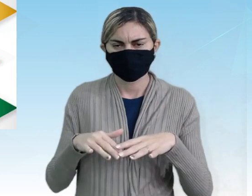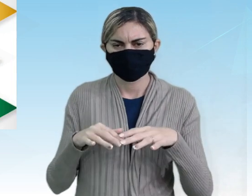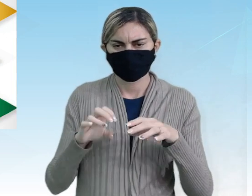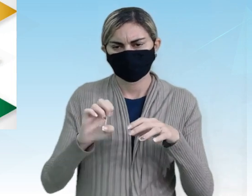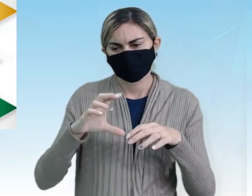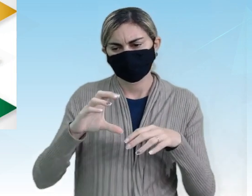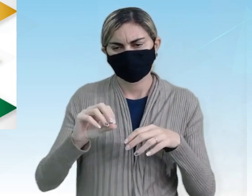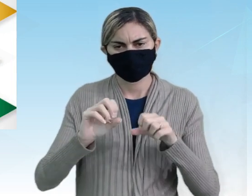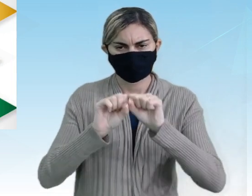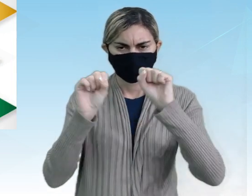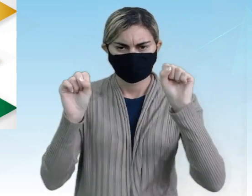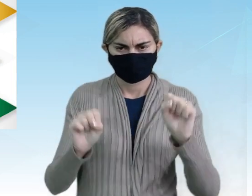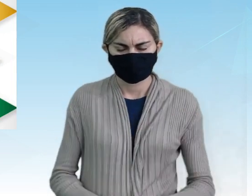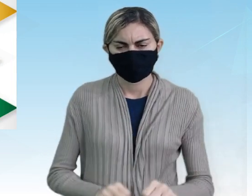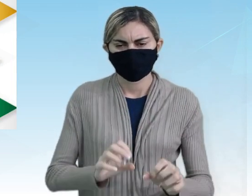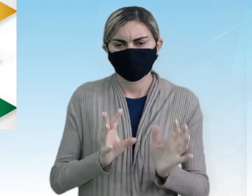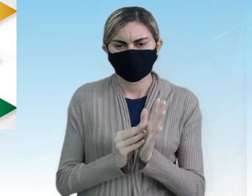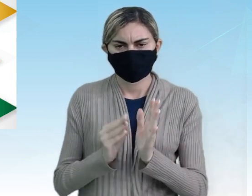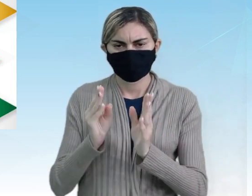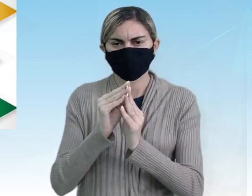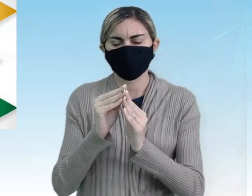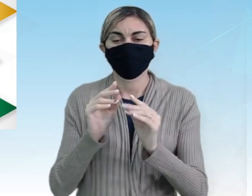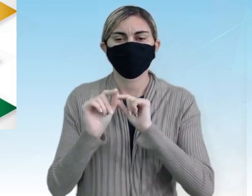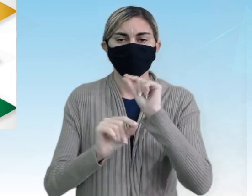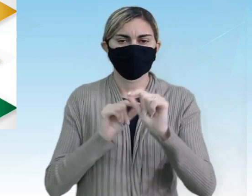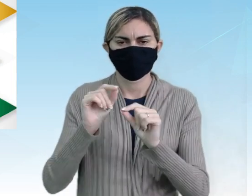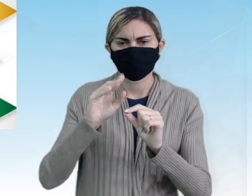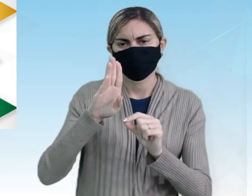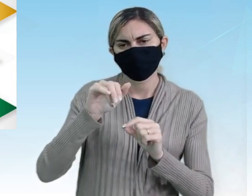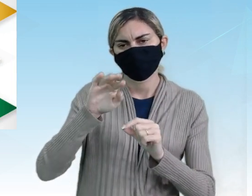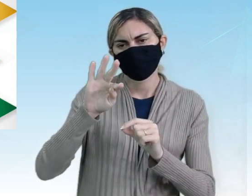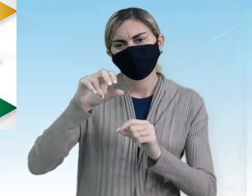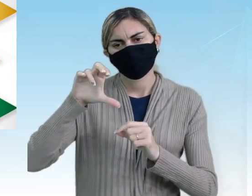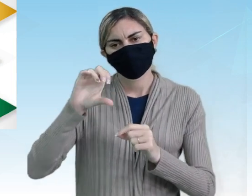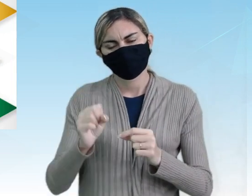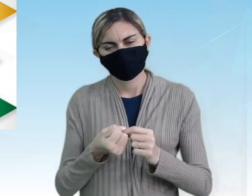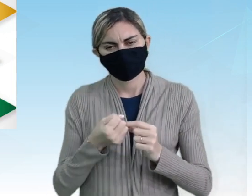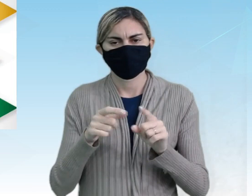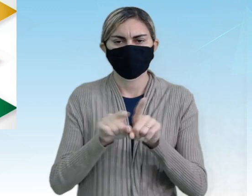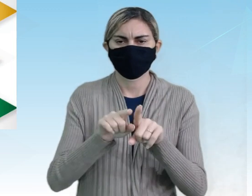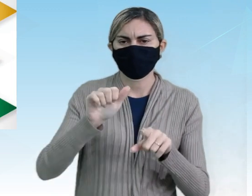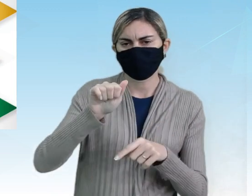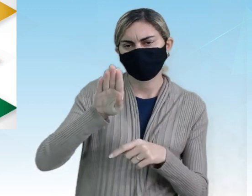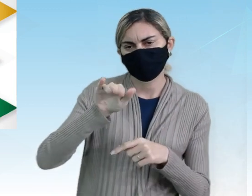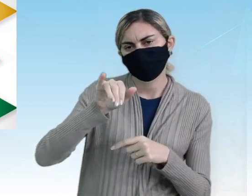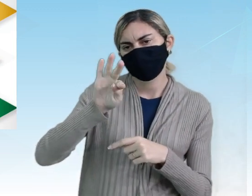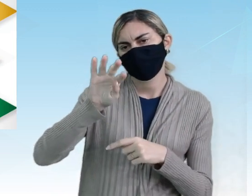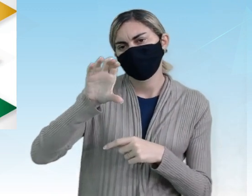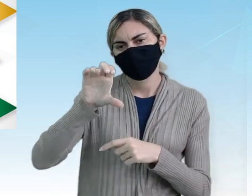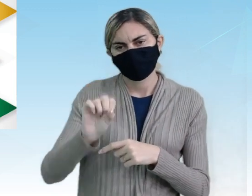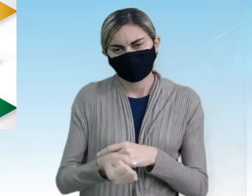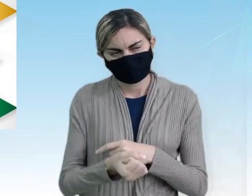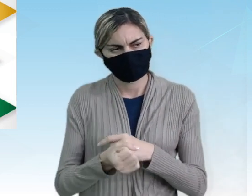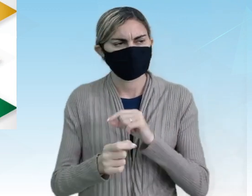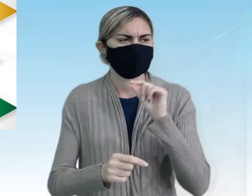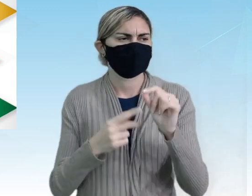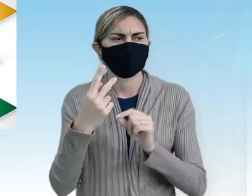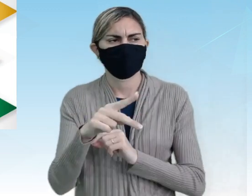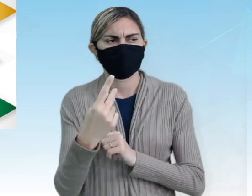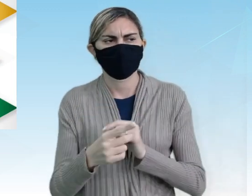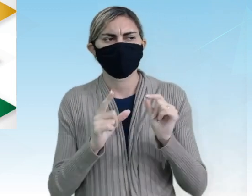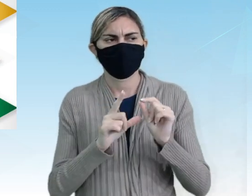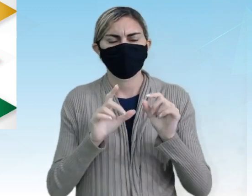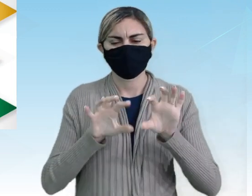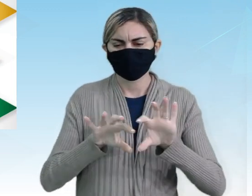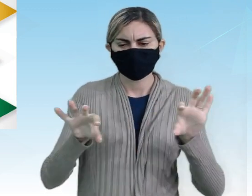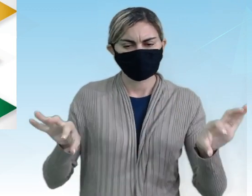ecossistemas, mais os componentes que a gente chama de bióticos e também abióticos. E nele pode ser